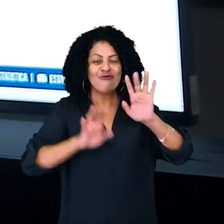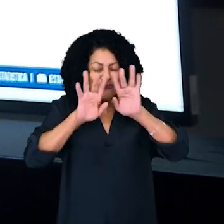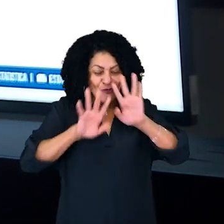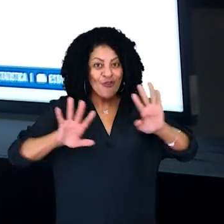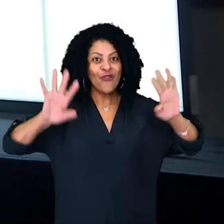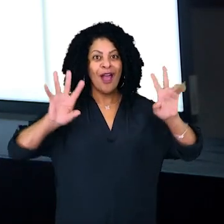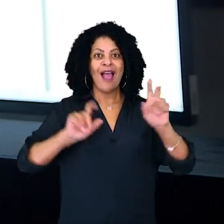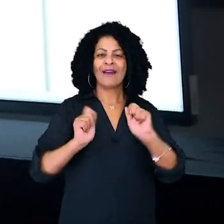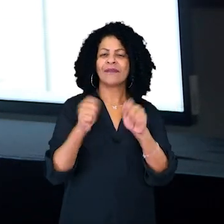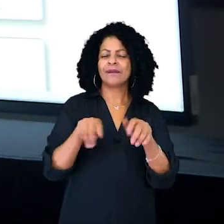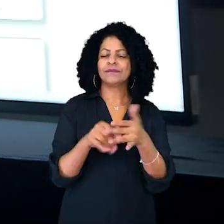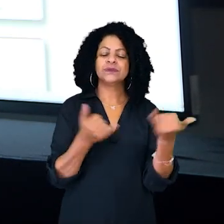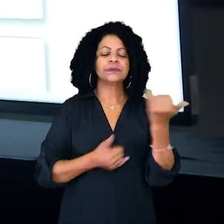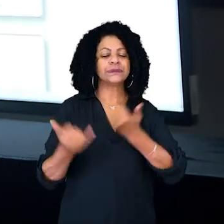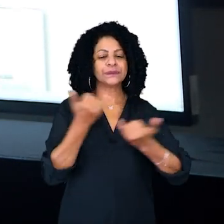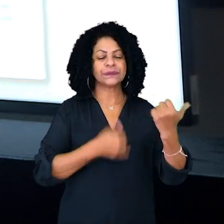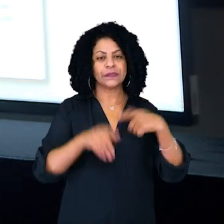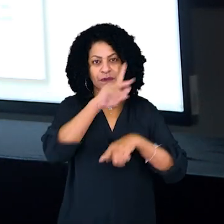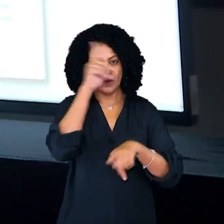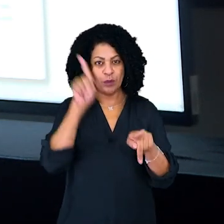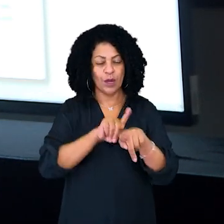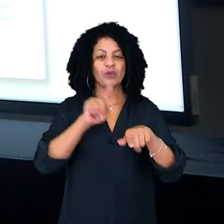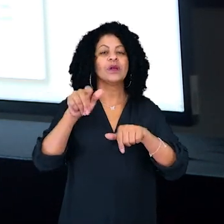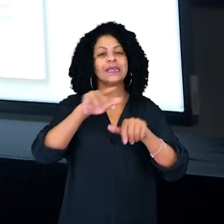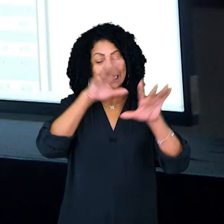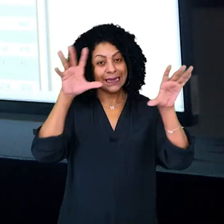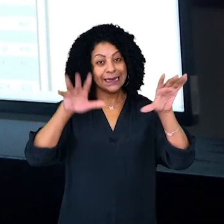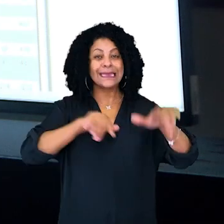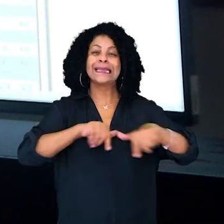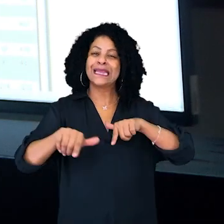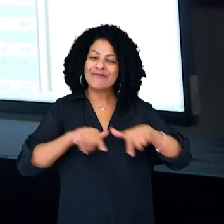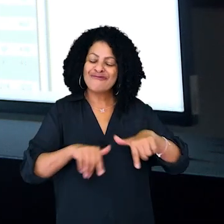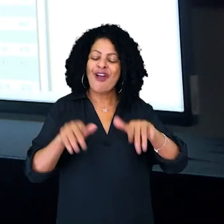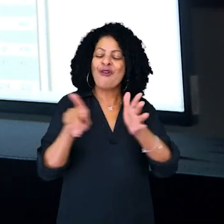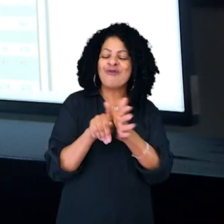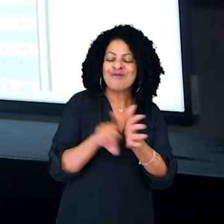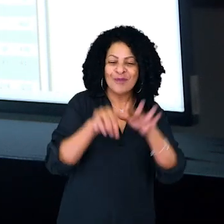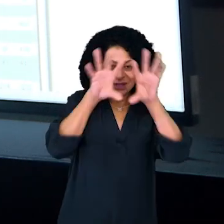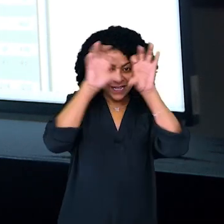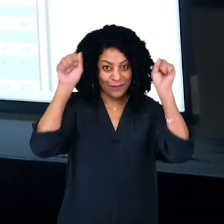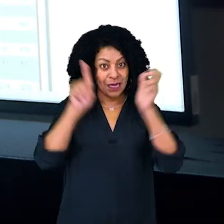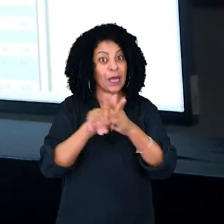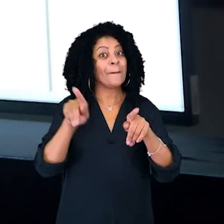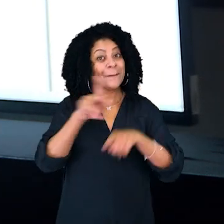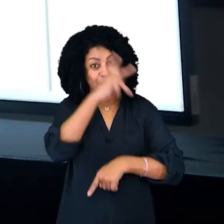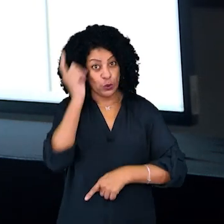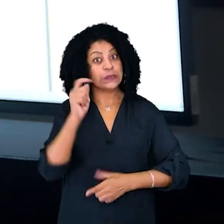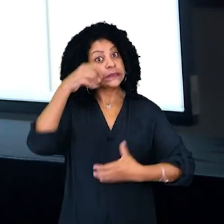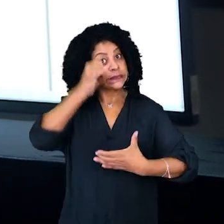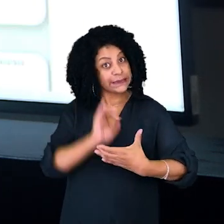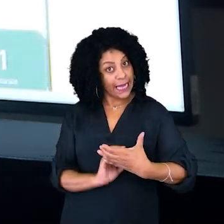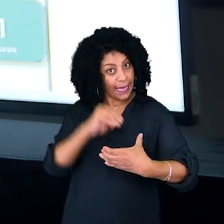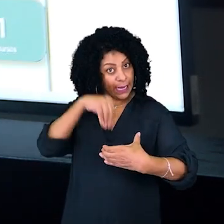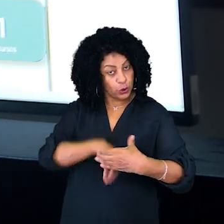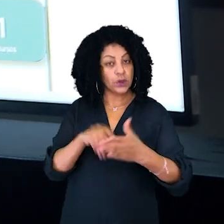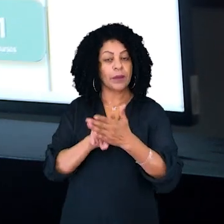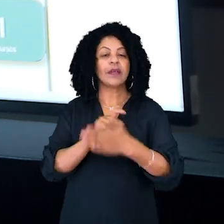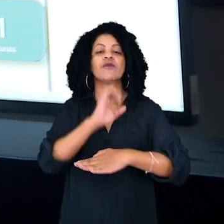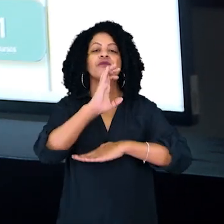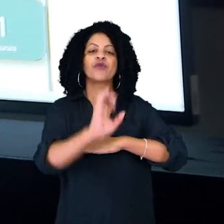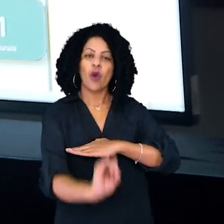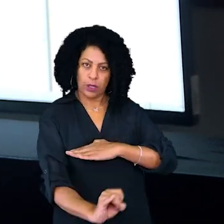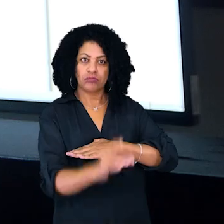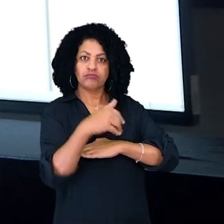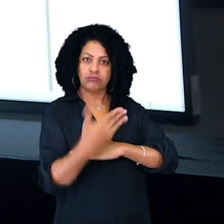visibilidade das informações, tanto para quem trabalha no tribunal, quanto para as pessoas que estão do lado de fora, mas precisam